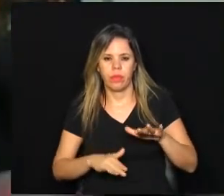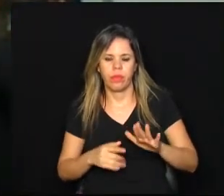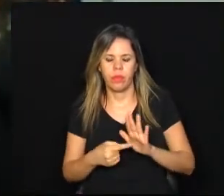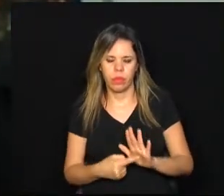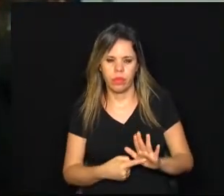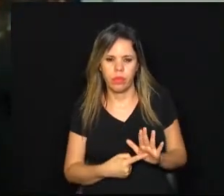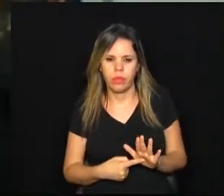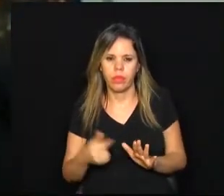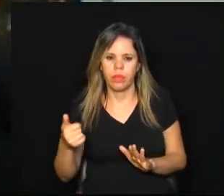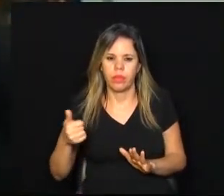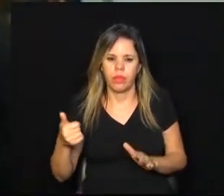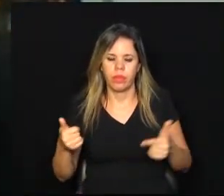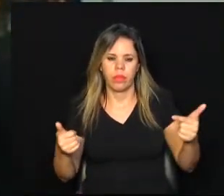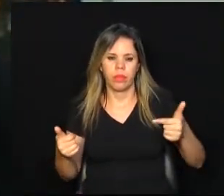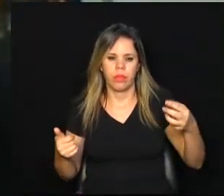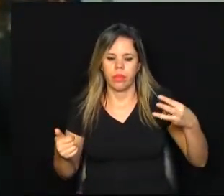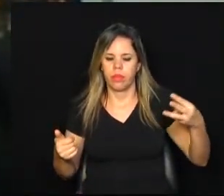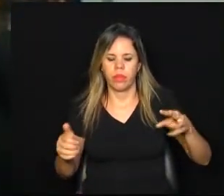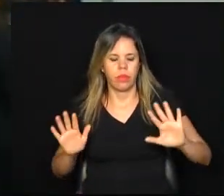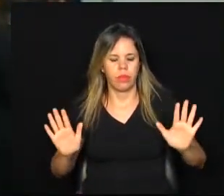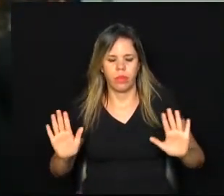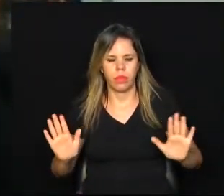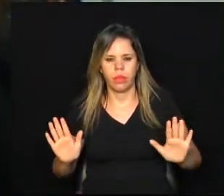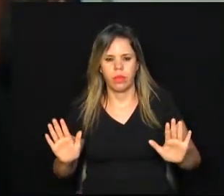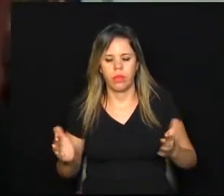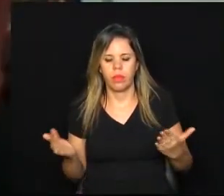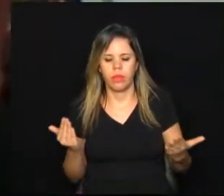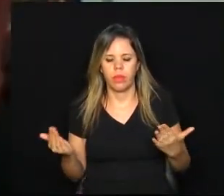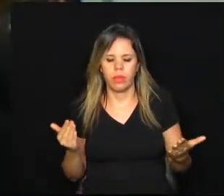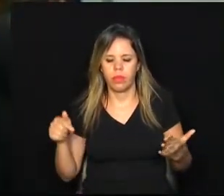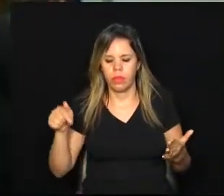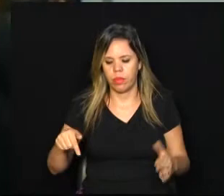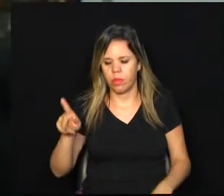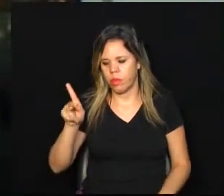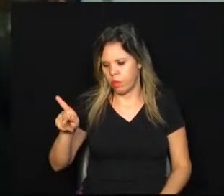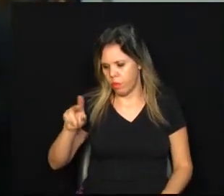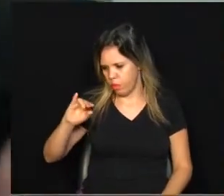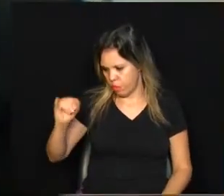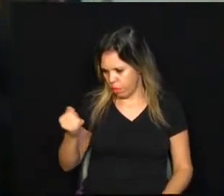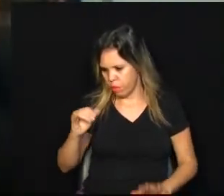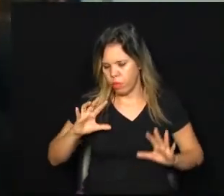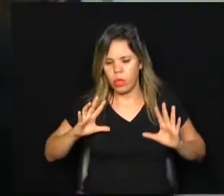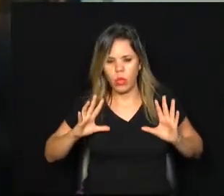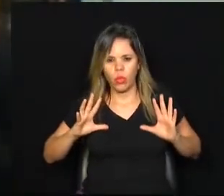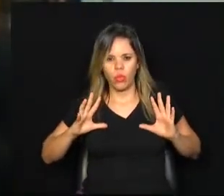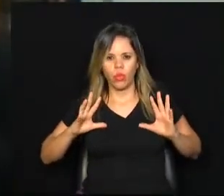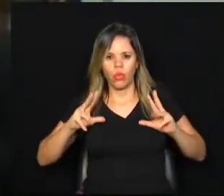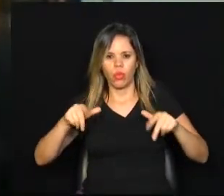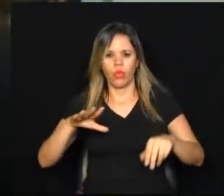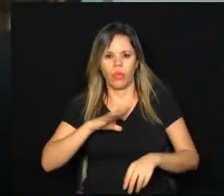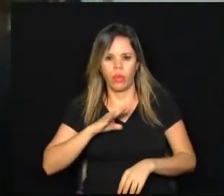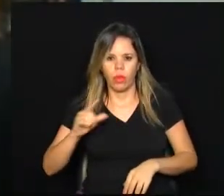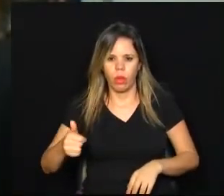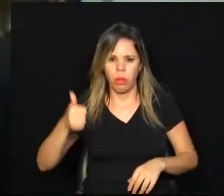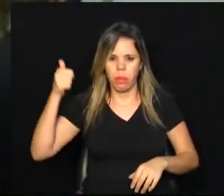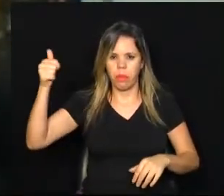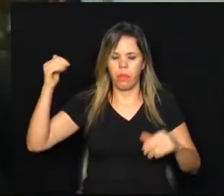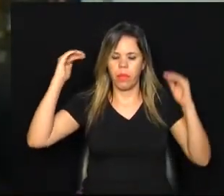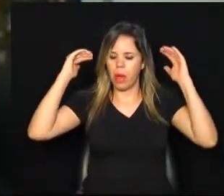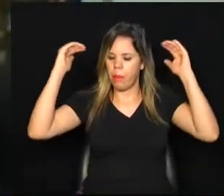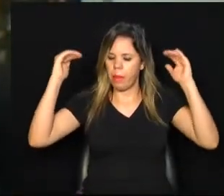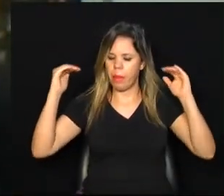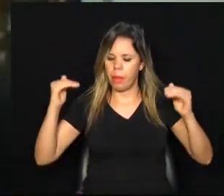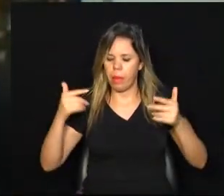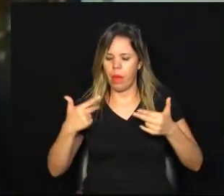como o primeiro, segundo, terceiro lugar. Aqui no PCJ, todos ocupam o primeiro lugar em algum quesito. Essa é a